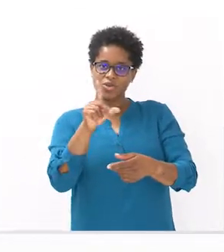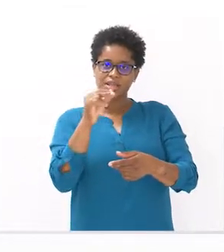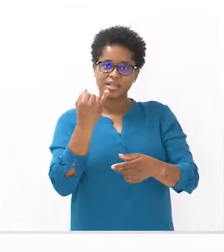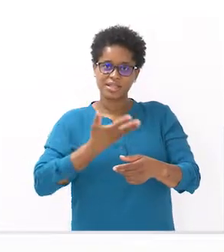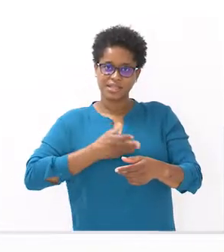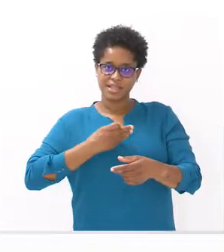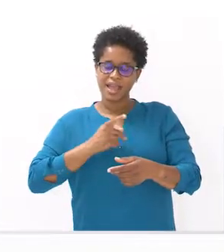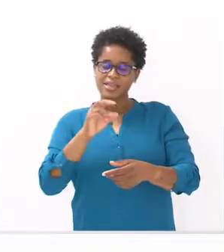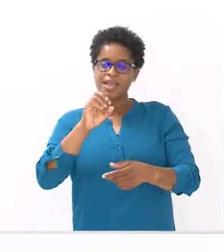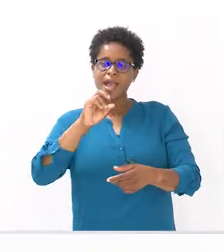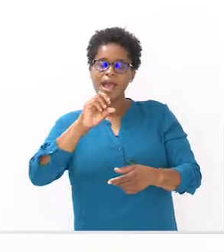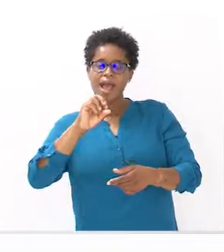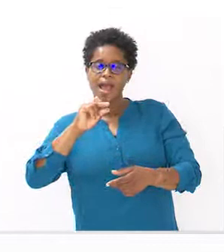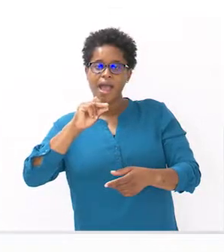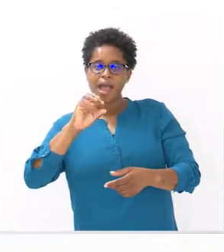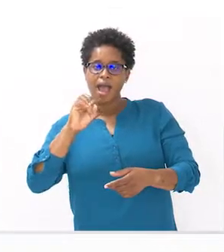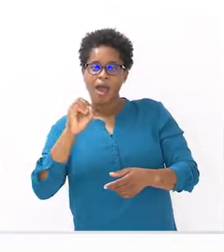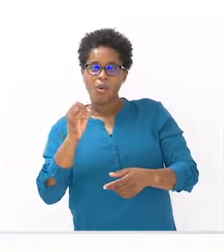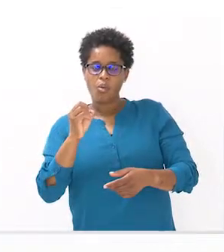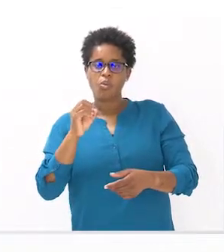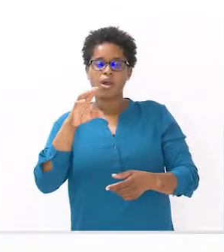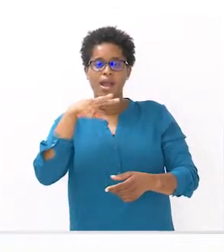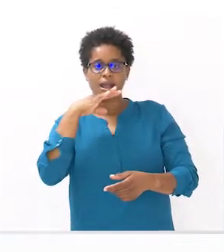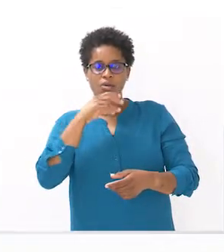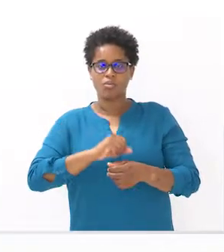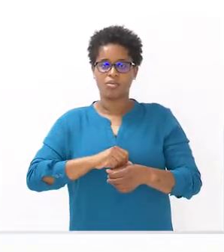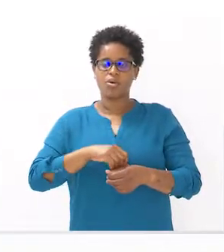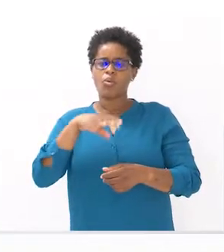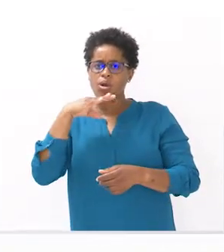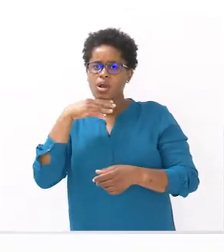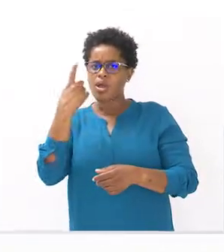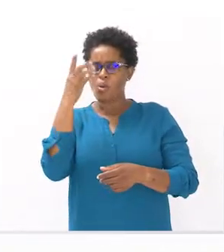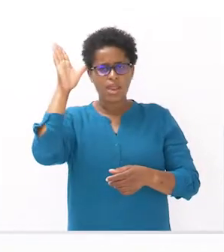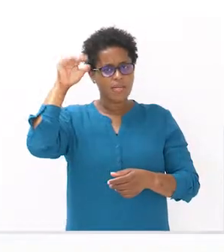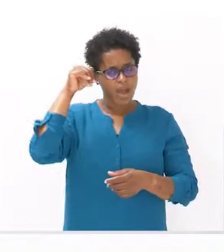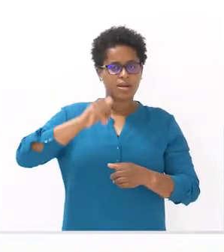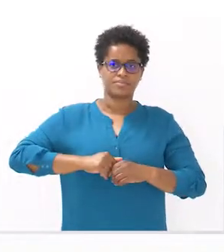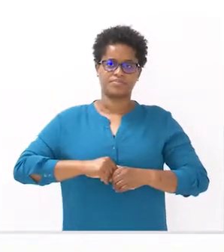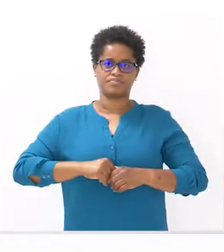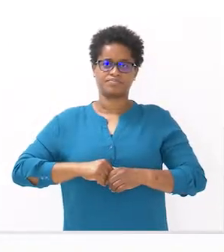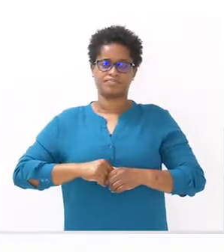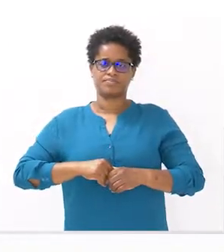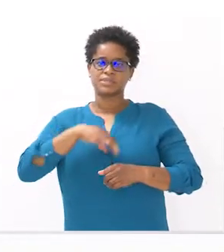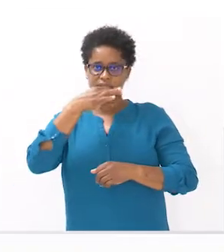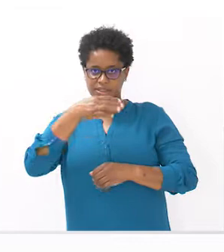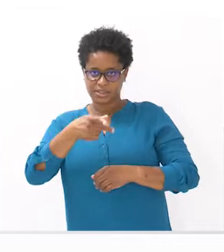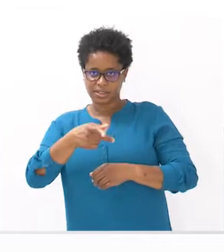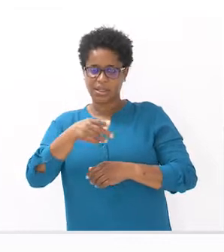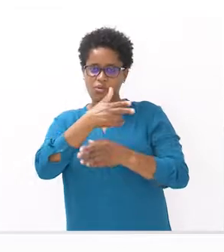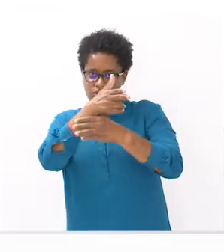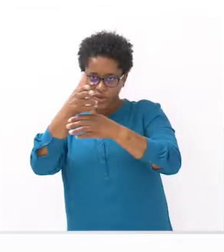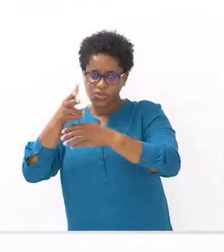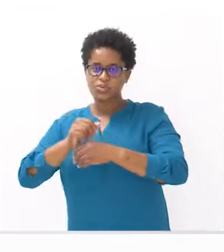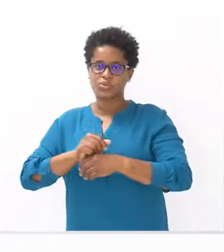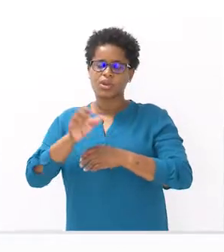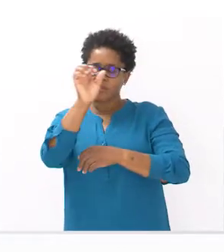cão. O cão é o animal a que se refere o vídeo